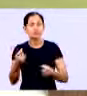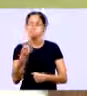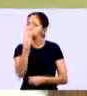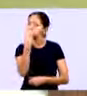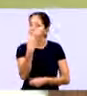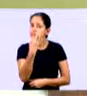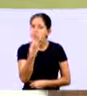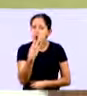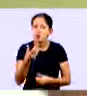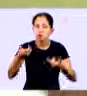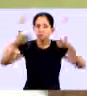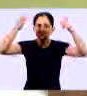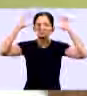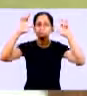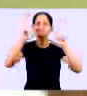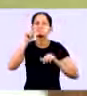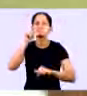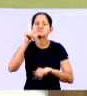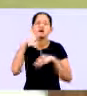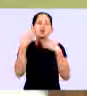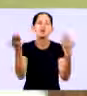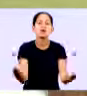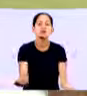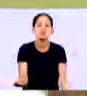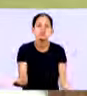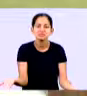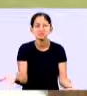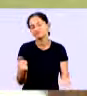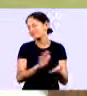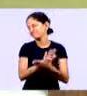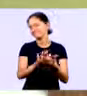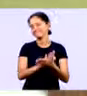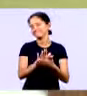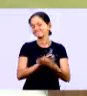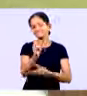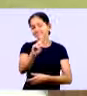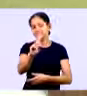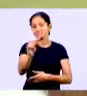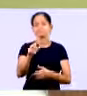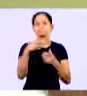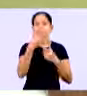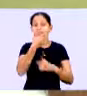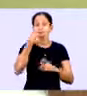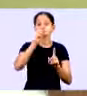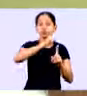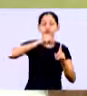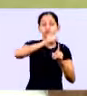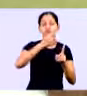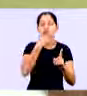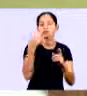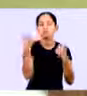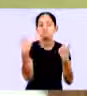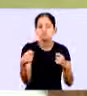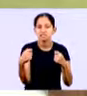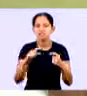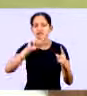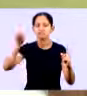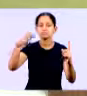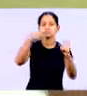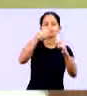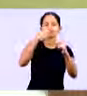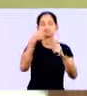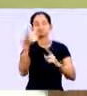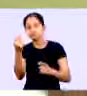gente vê o pessoal jogando balde de água, mas não traz resultado nenhum para a sociedade como um todo. Na verdade, acho que o objetivo é